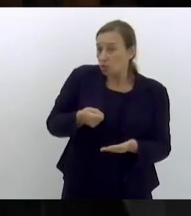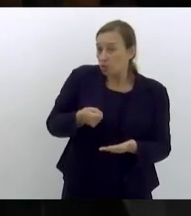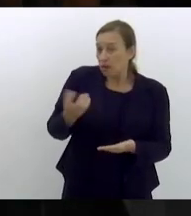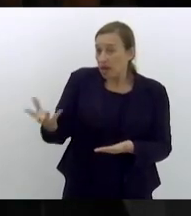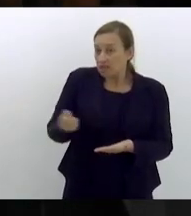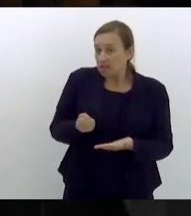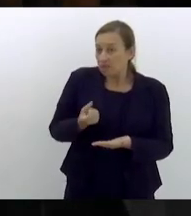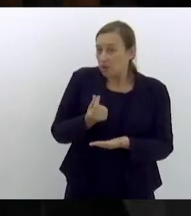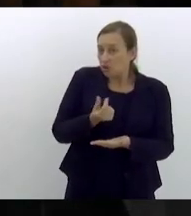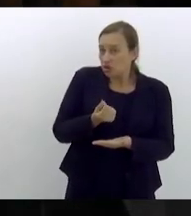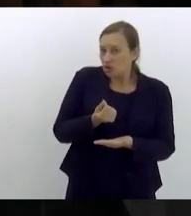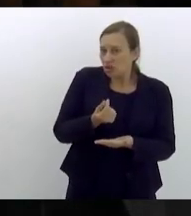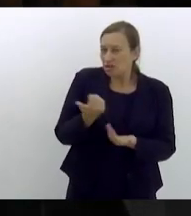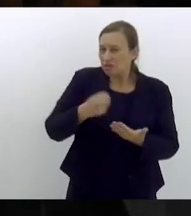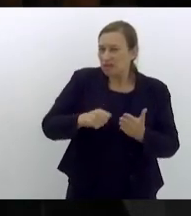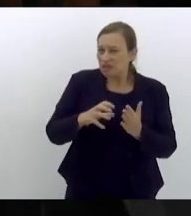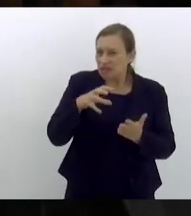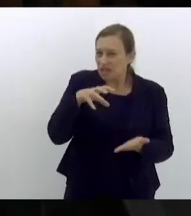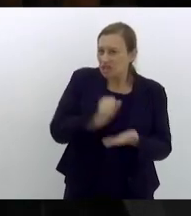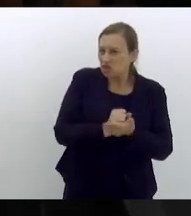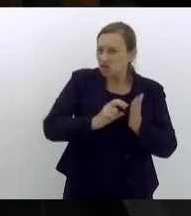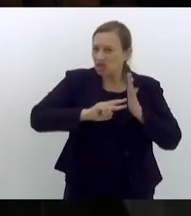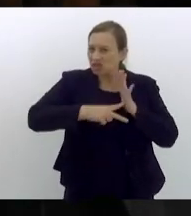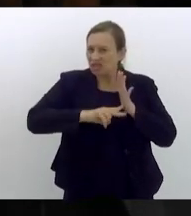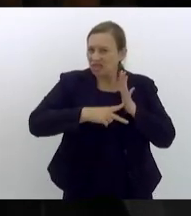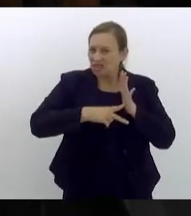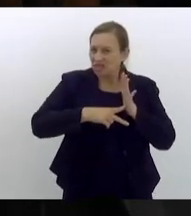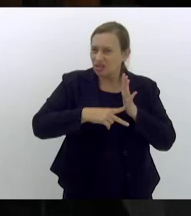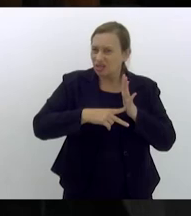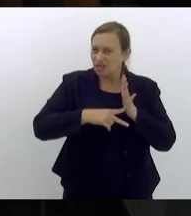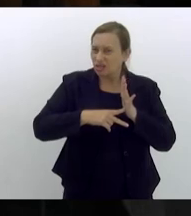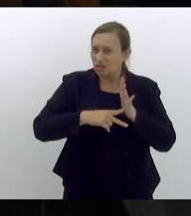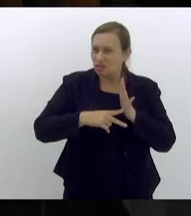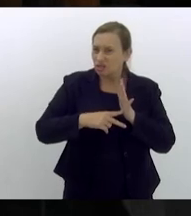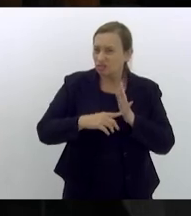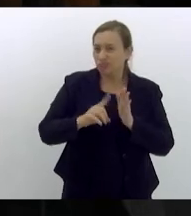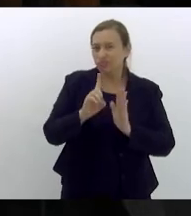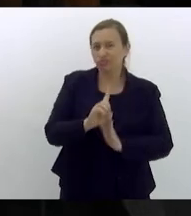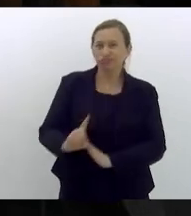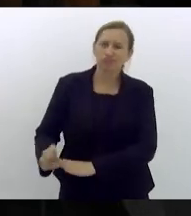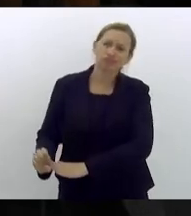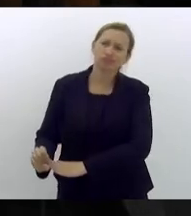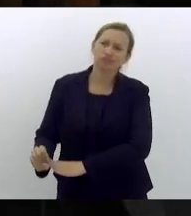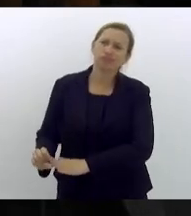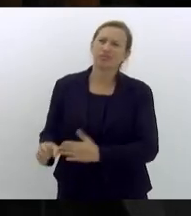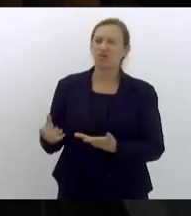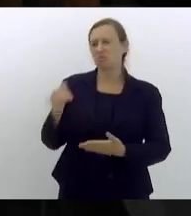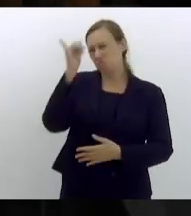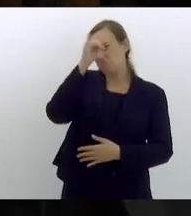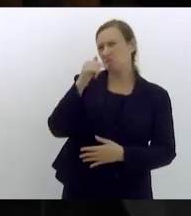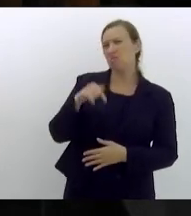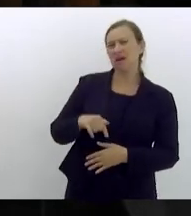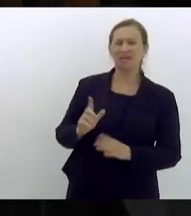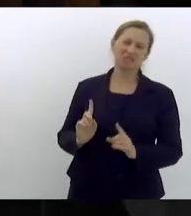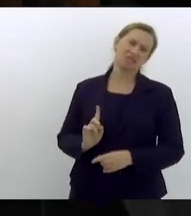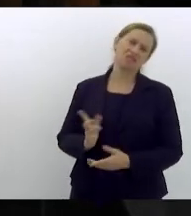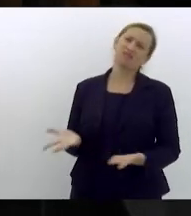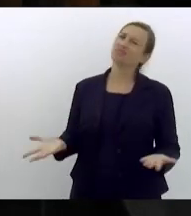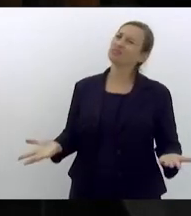seja sindicalizado um sindicato aparelhado pela esquerda Ora que não tem otário